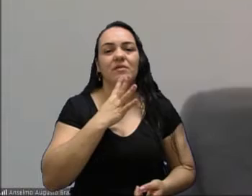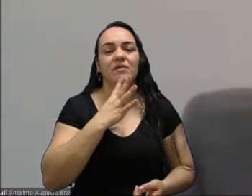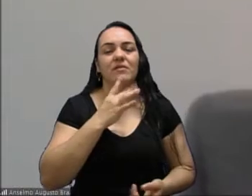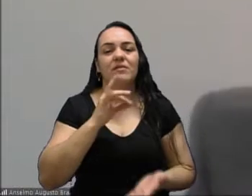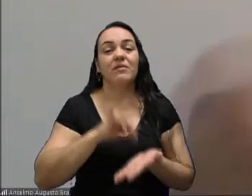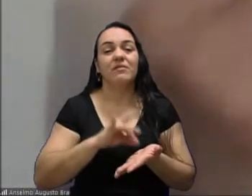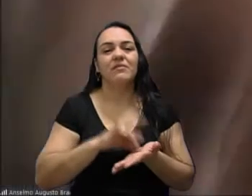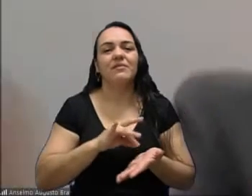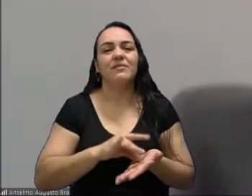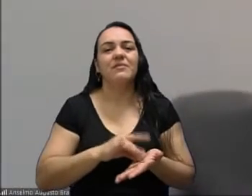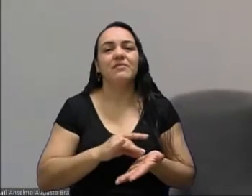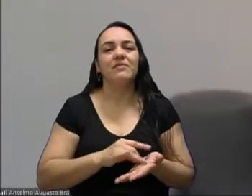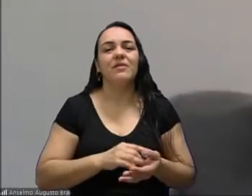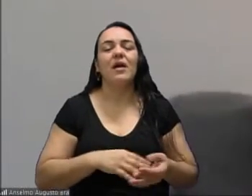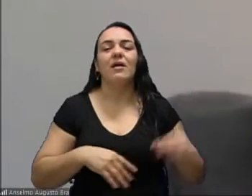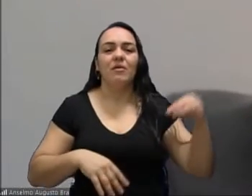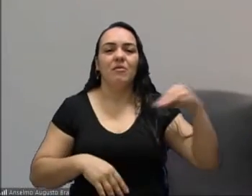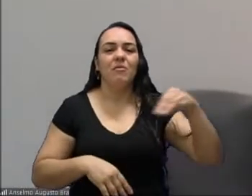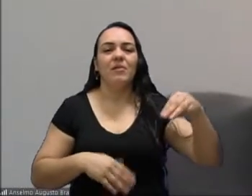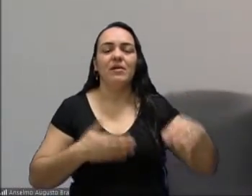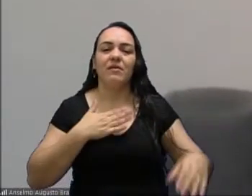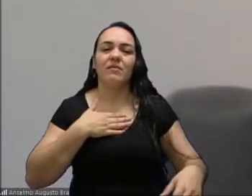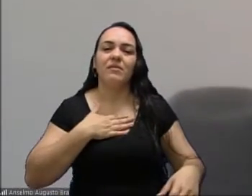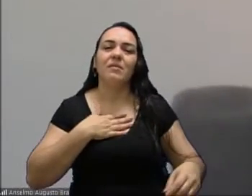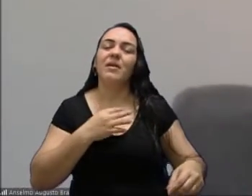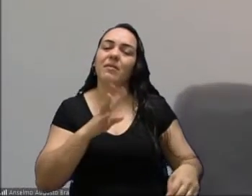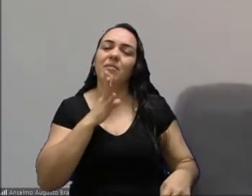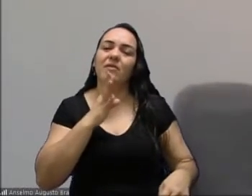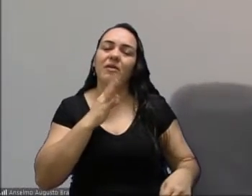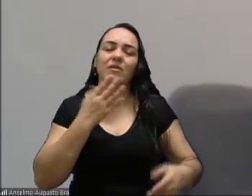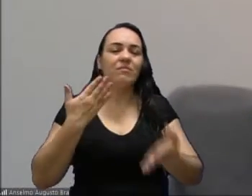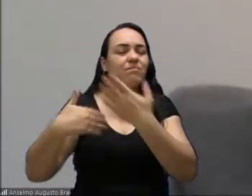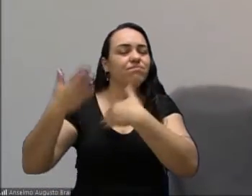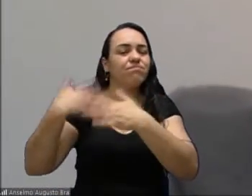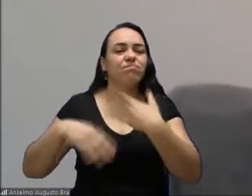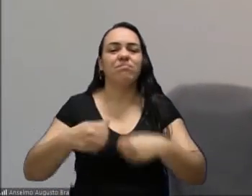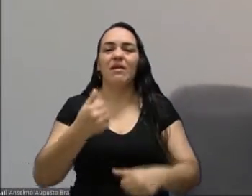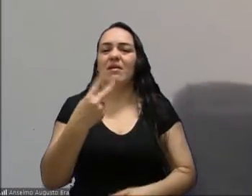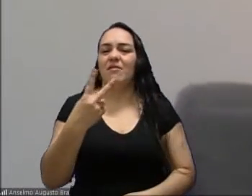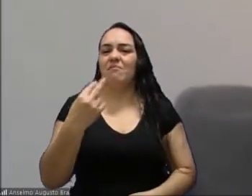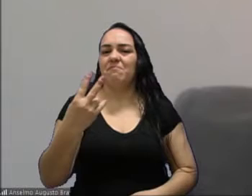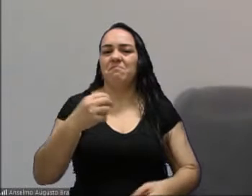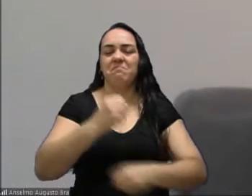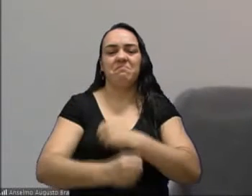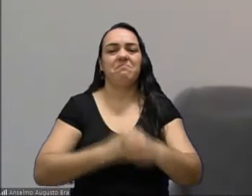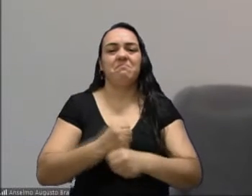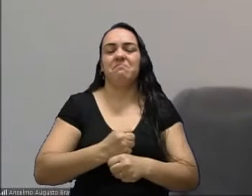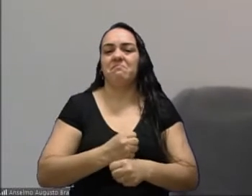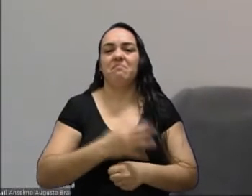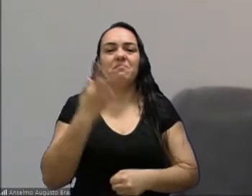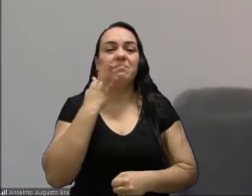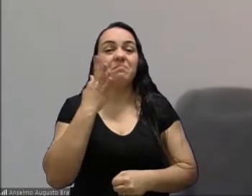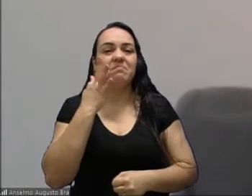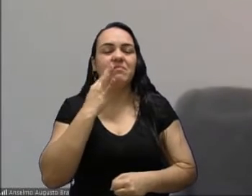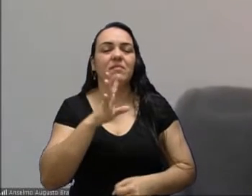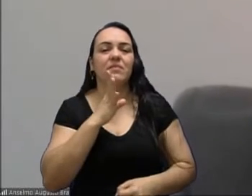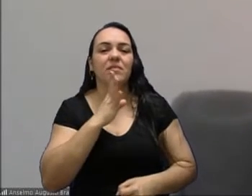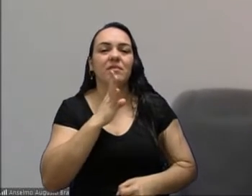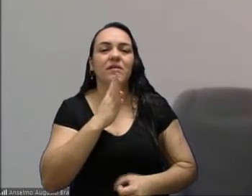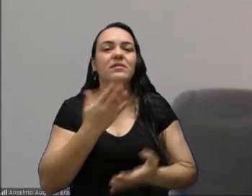mais próximo, assim como o Marinho me conhece, há mais de 22 anos, é o vereador Fernando Dimi, é,